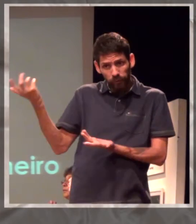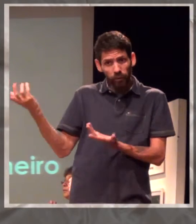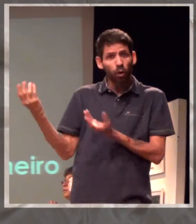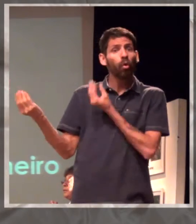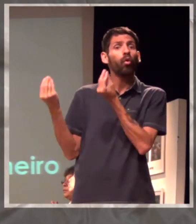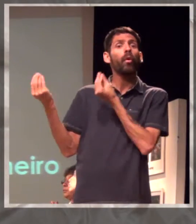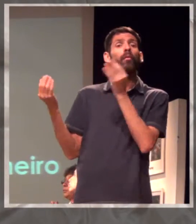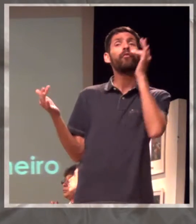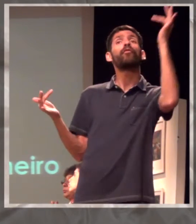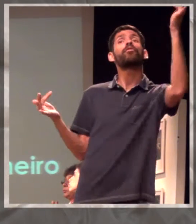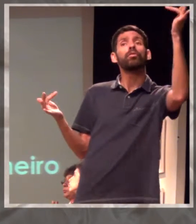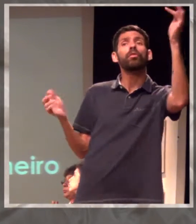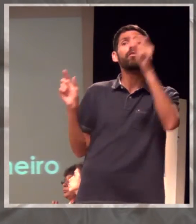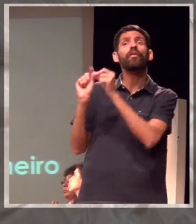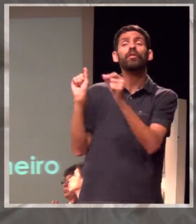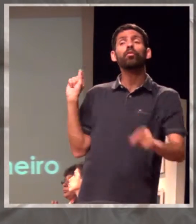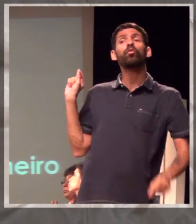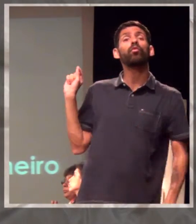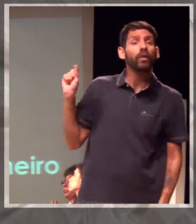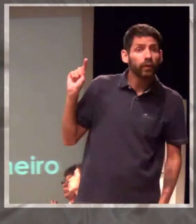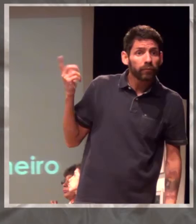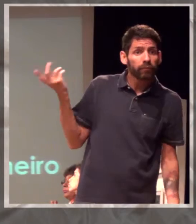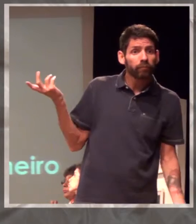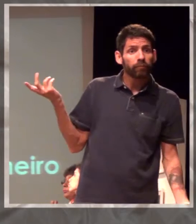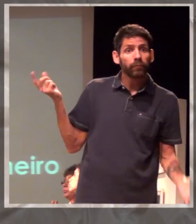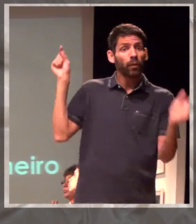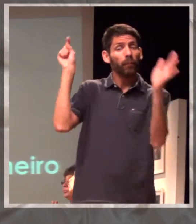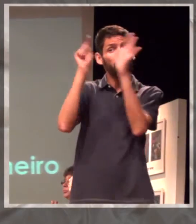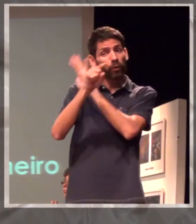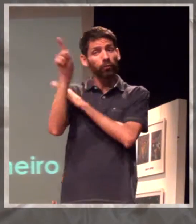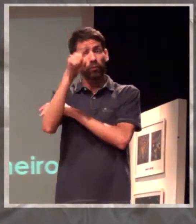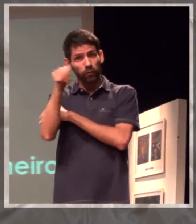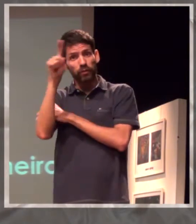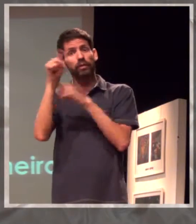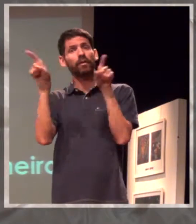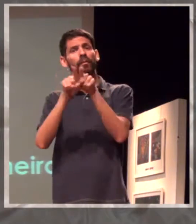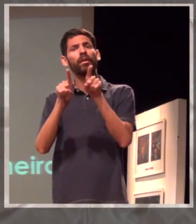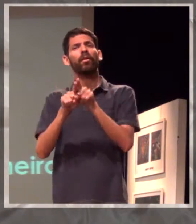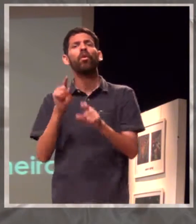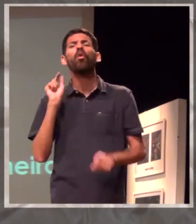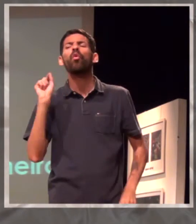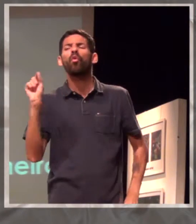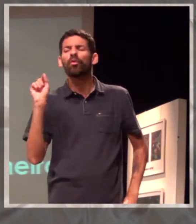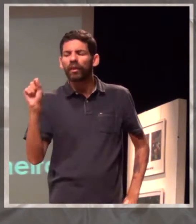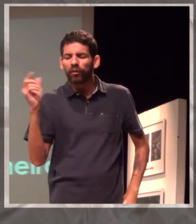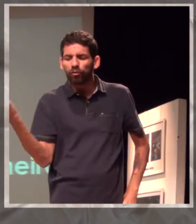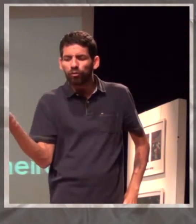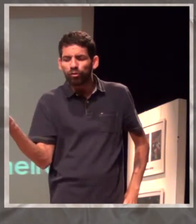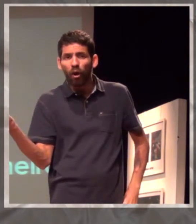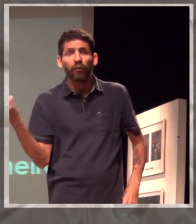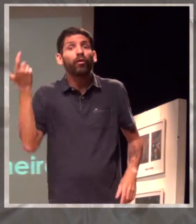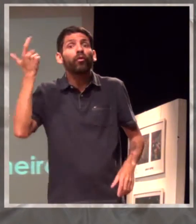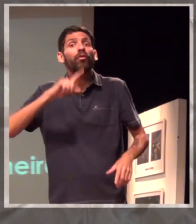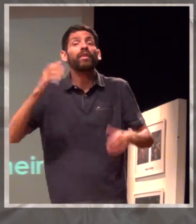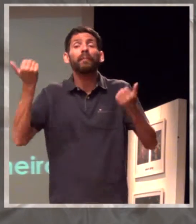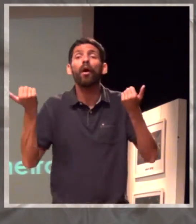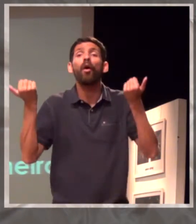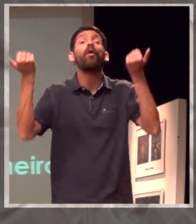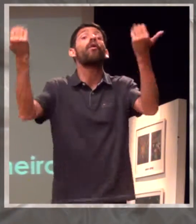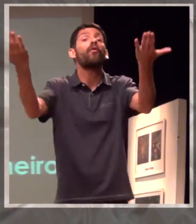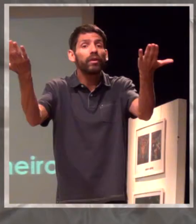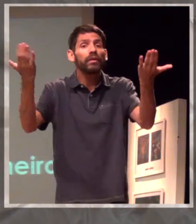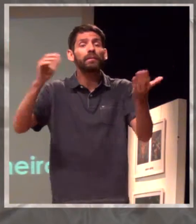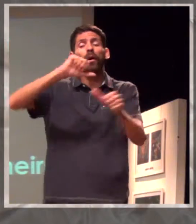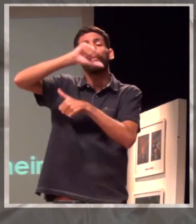como é que ele vai, o que ele vai fazer depois? A outra pergunta que fica é o que esse jovem está levando para contribuir,